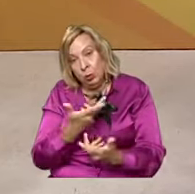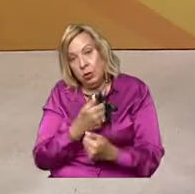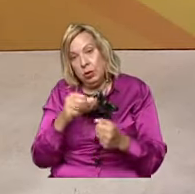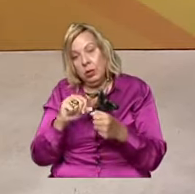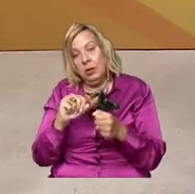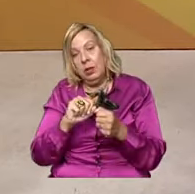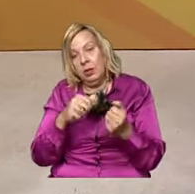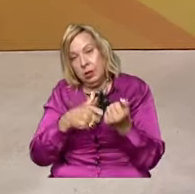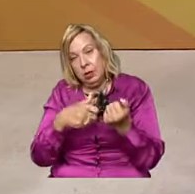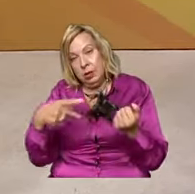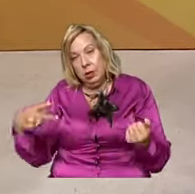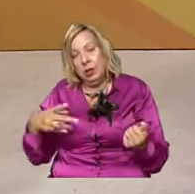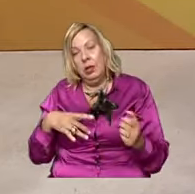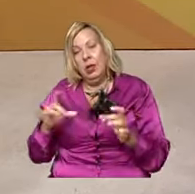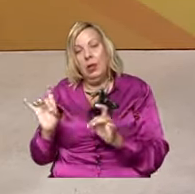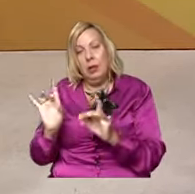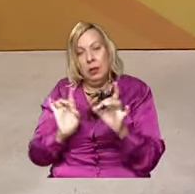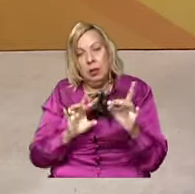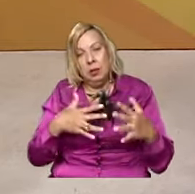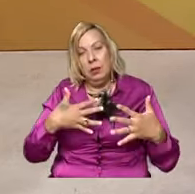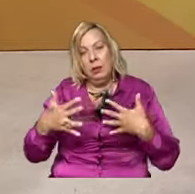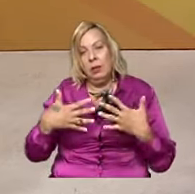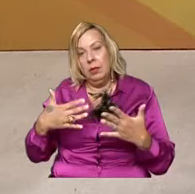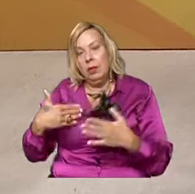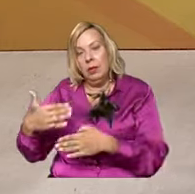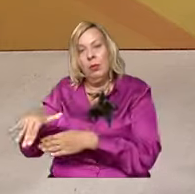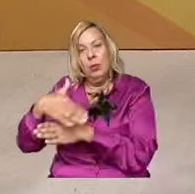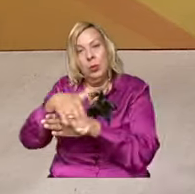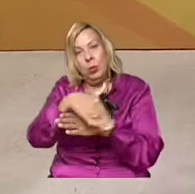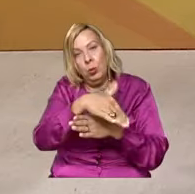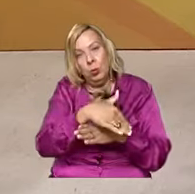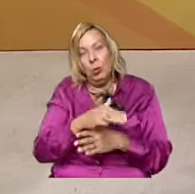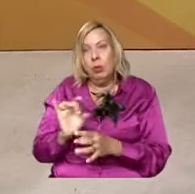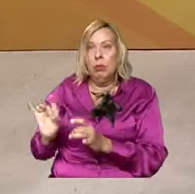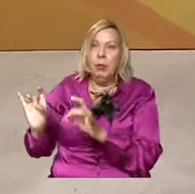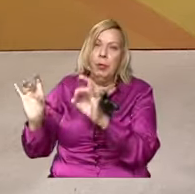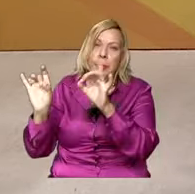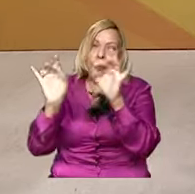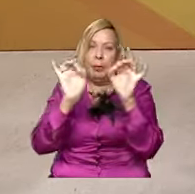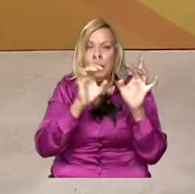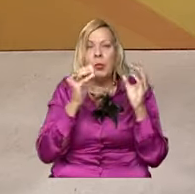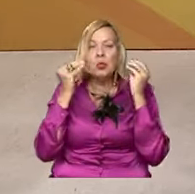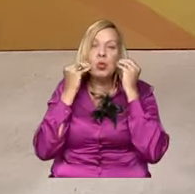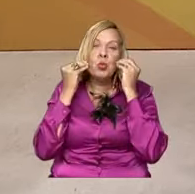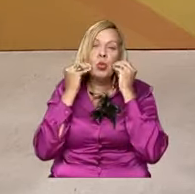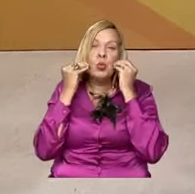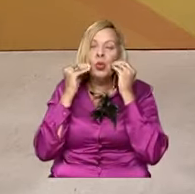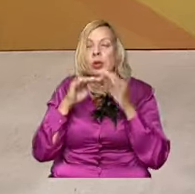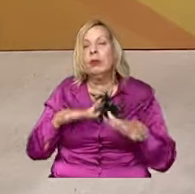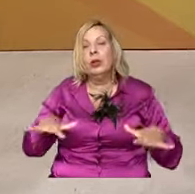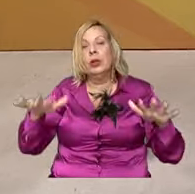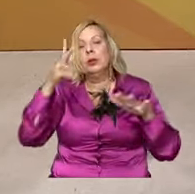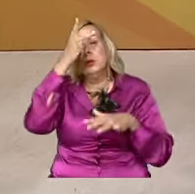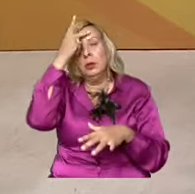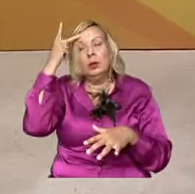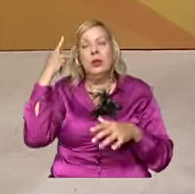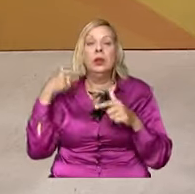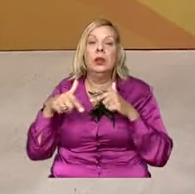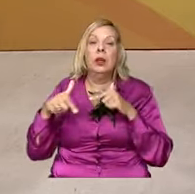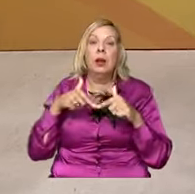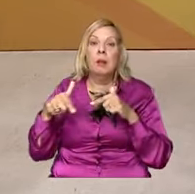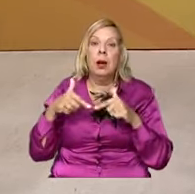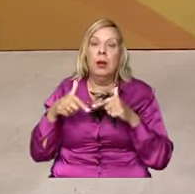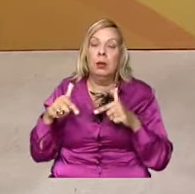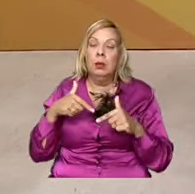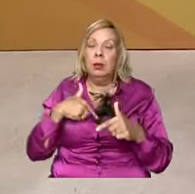o CajuCap, os promotores regionais. Essa turma é maravilhosa, especial, né? Hoje. Beijos para todos os nossos promotores regionais. Vocês